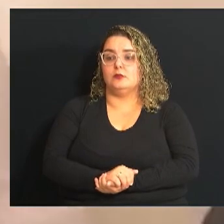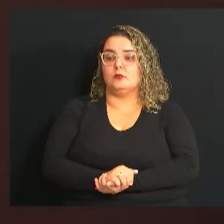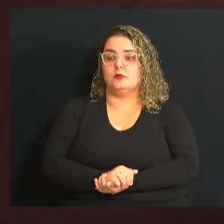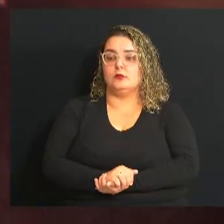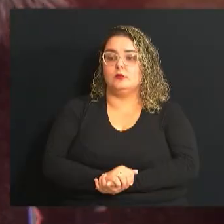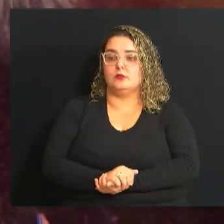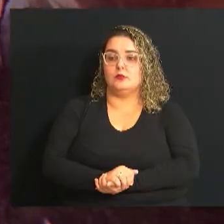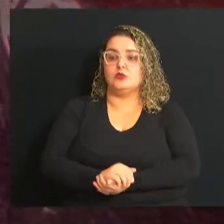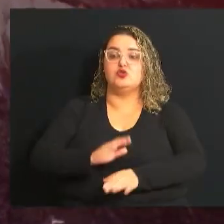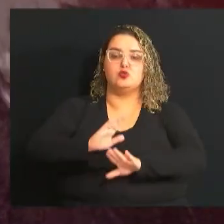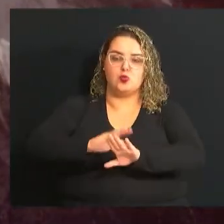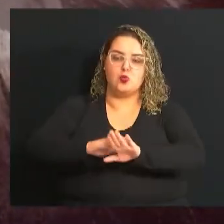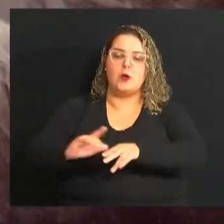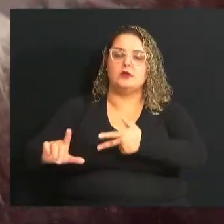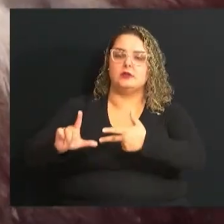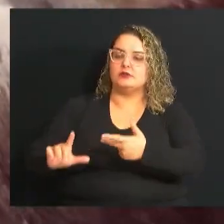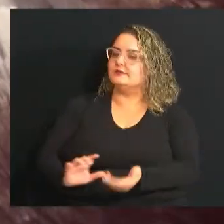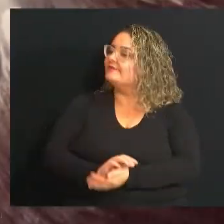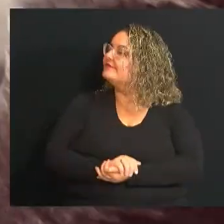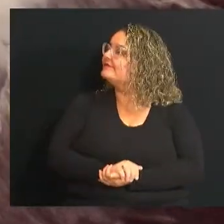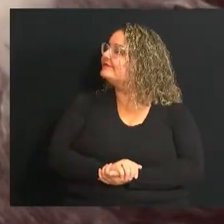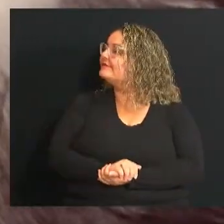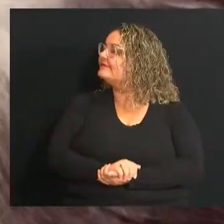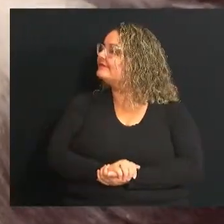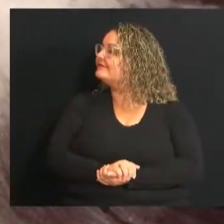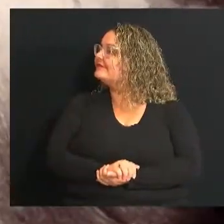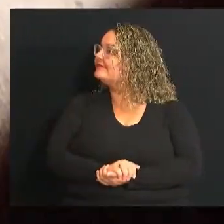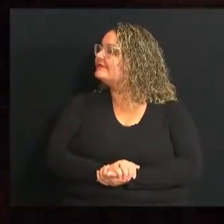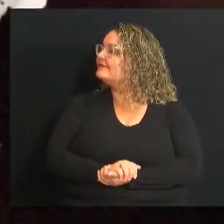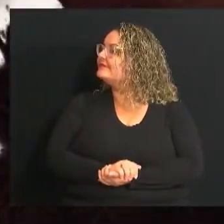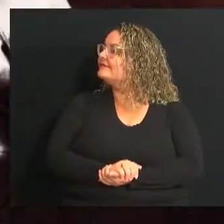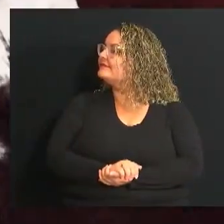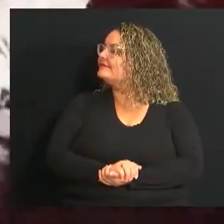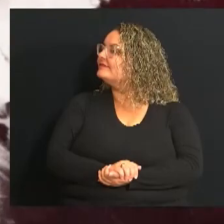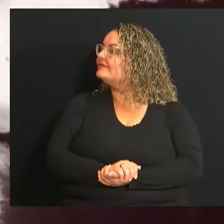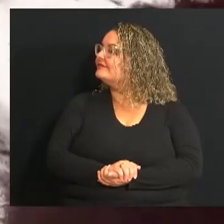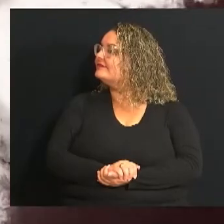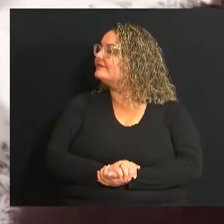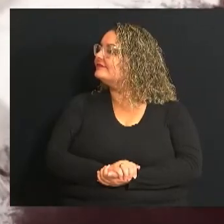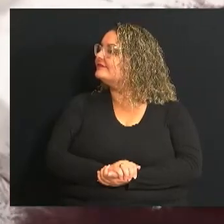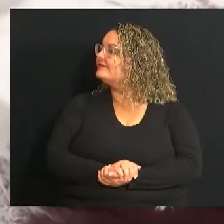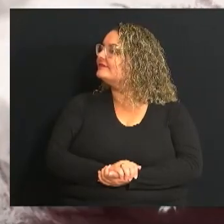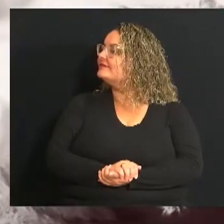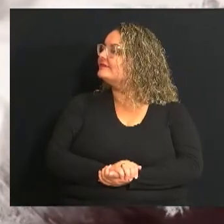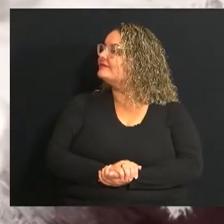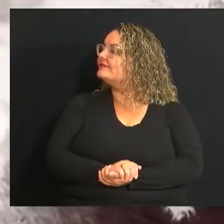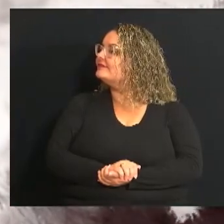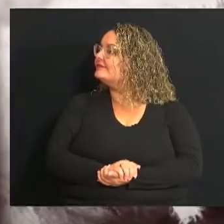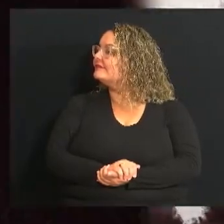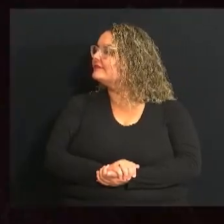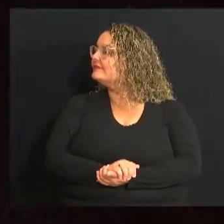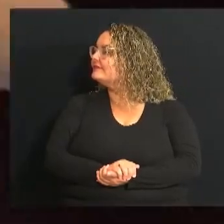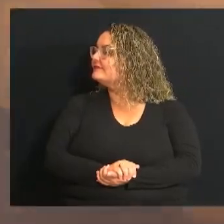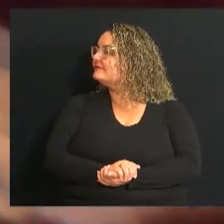XXI, que reconheceu o Luiz Gama como,